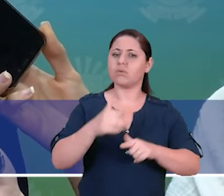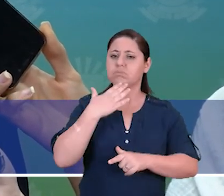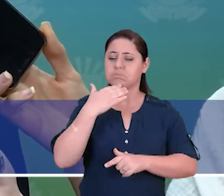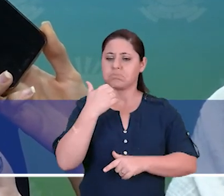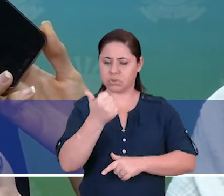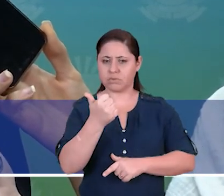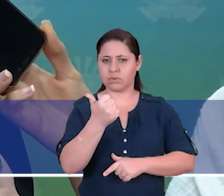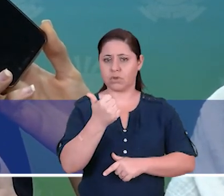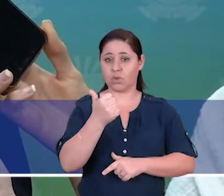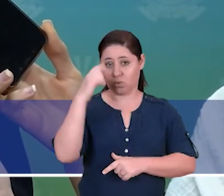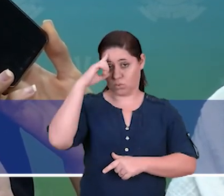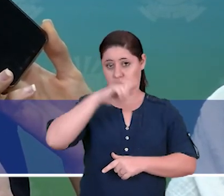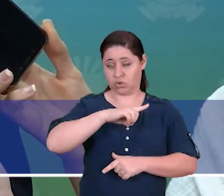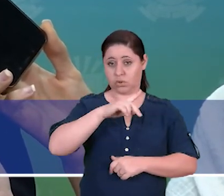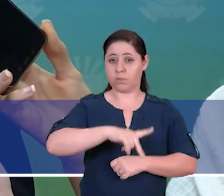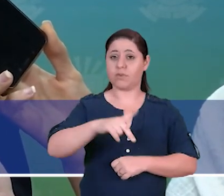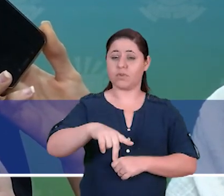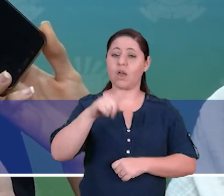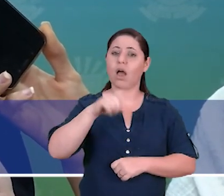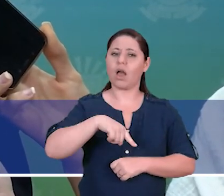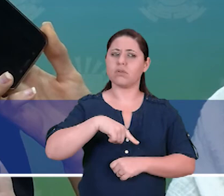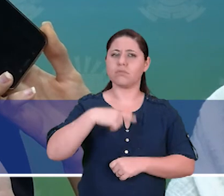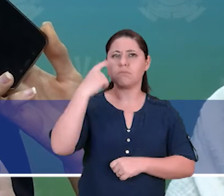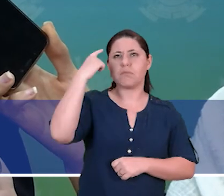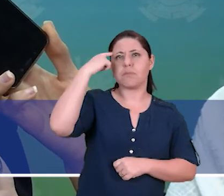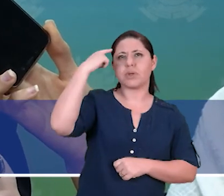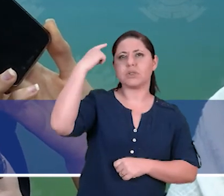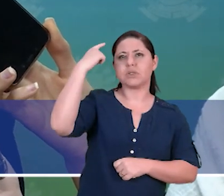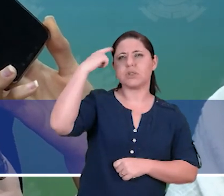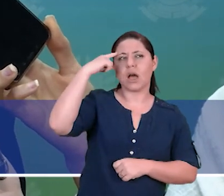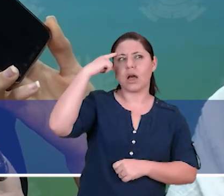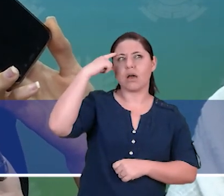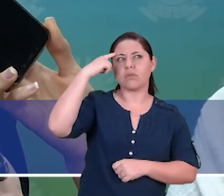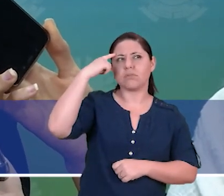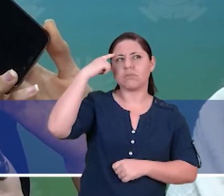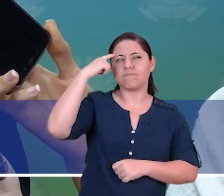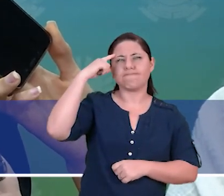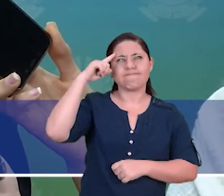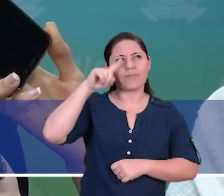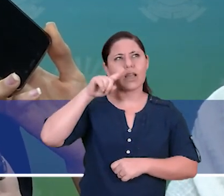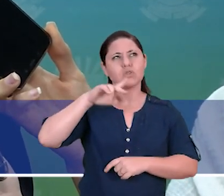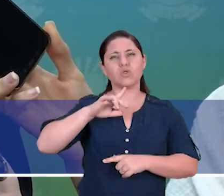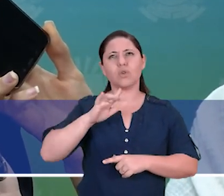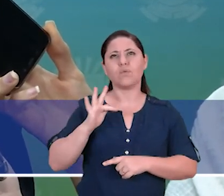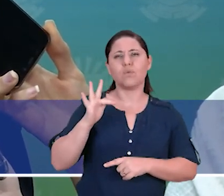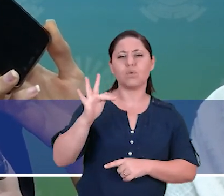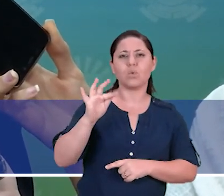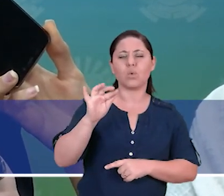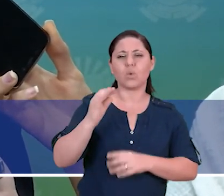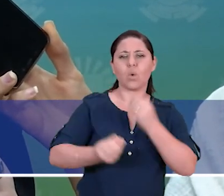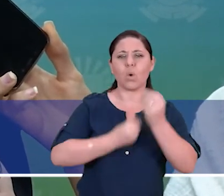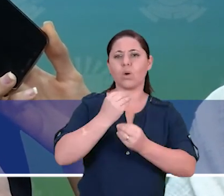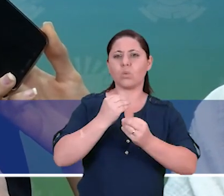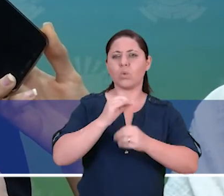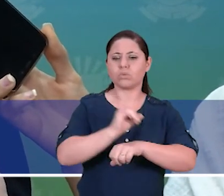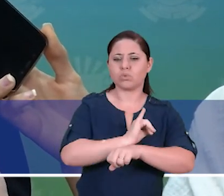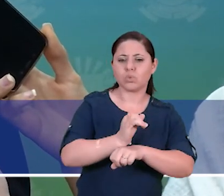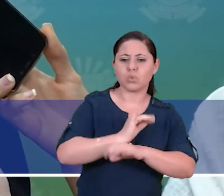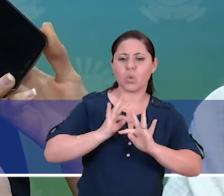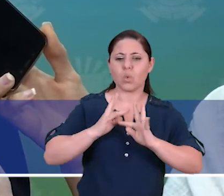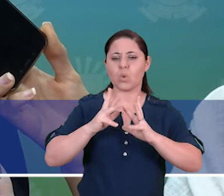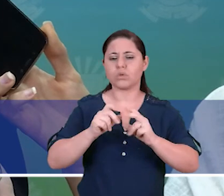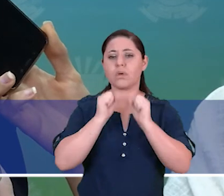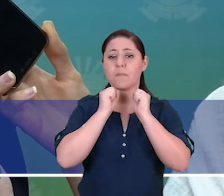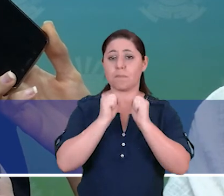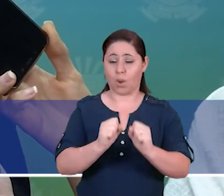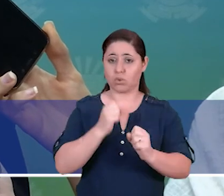de trabalho. Então, o Dia do Professor é um dia para uma reflexão mais ampla sobre todas essas questões, para